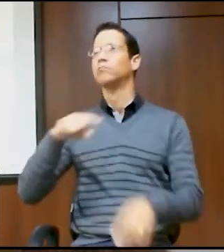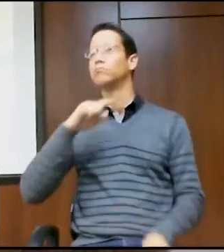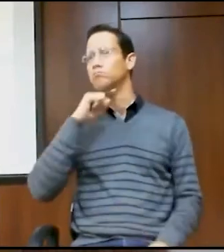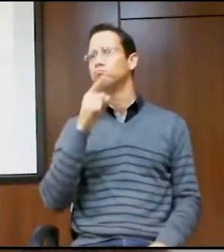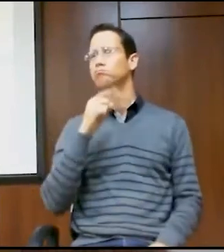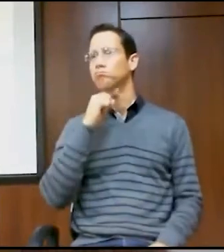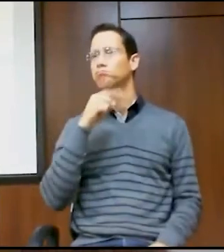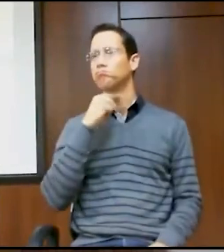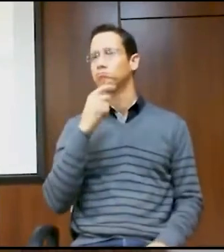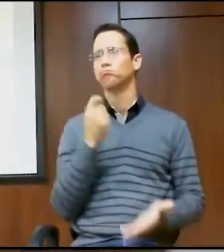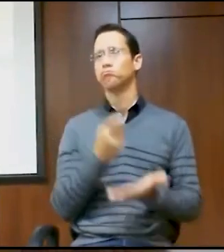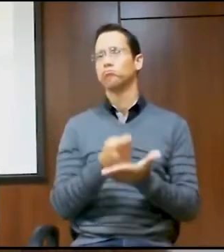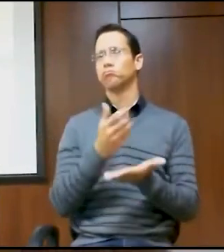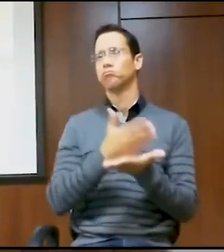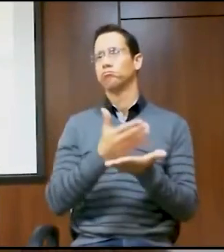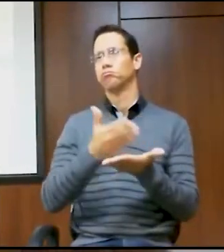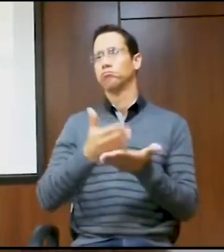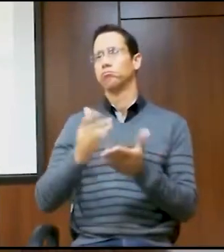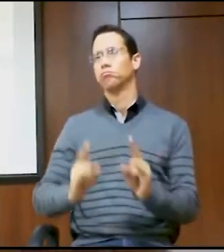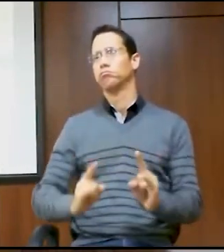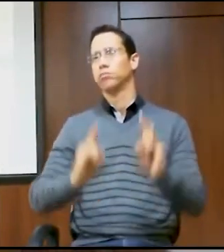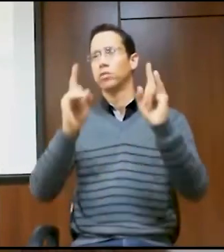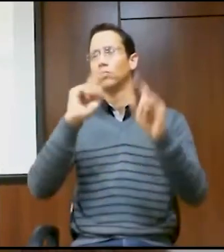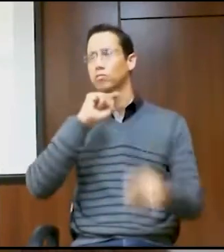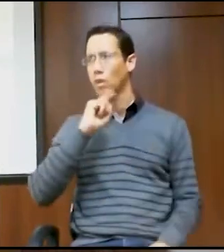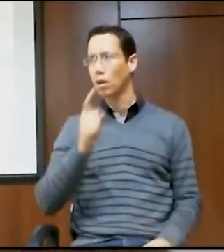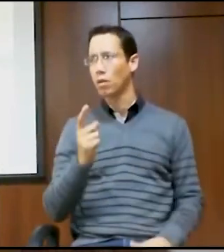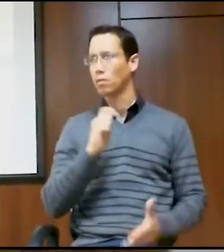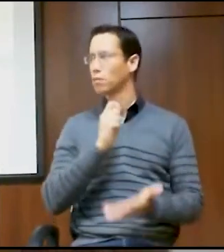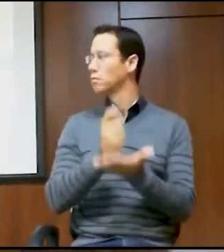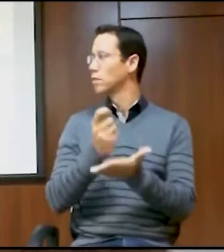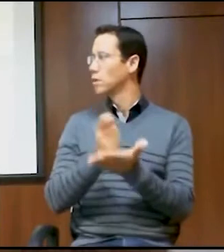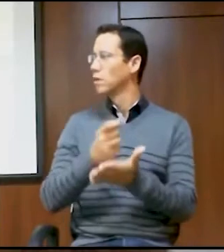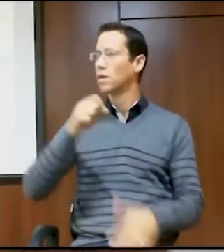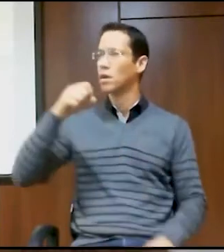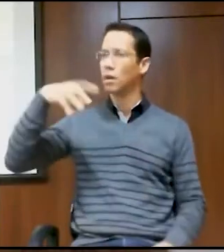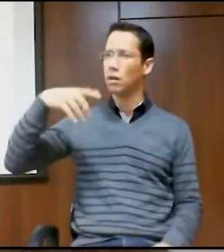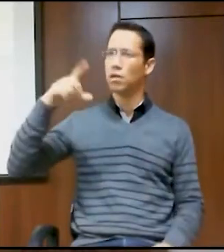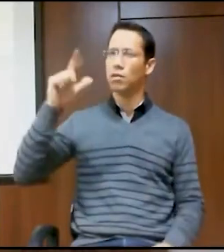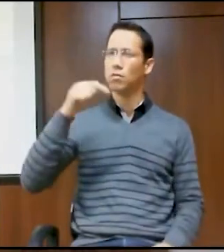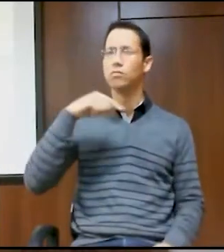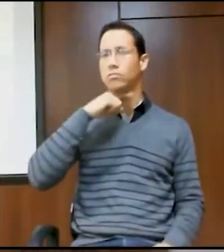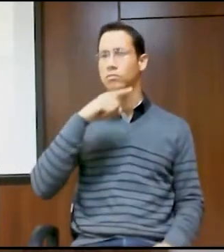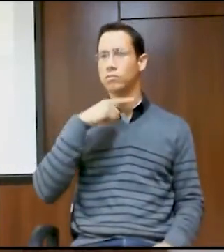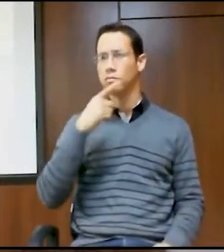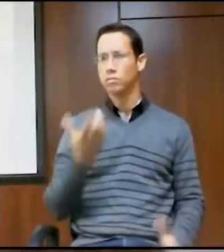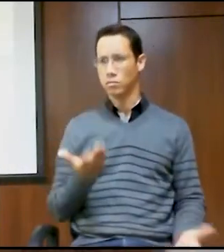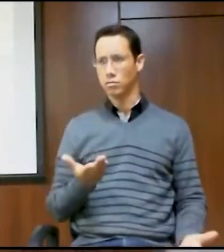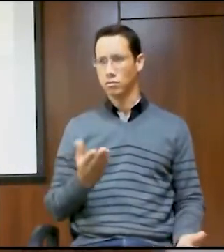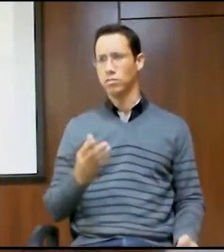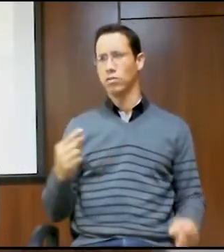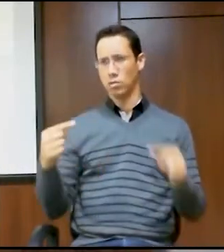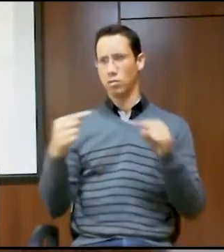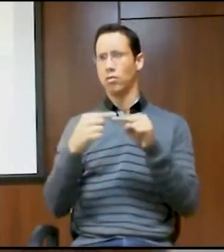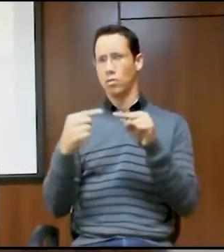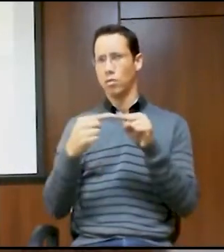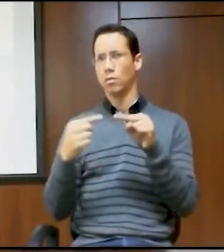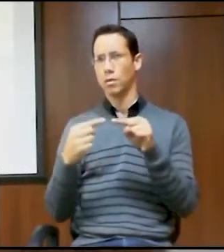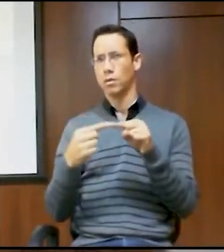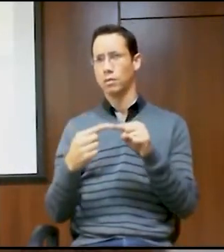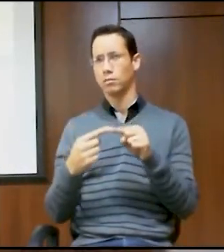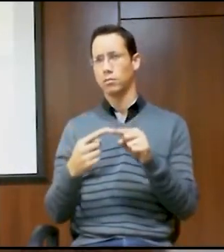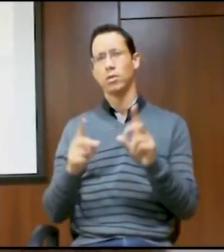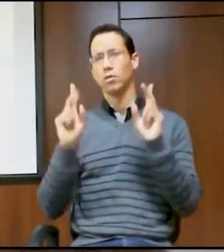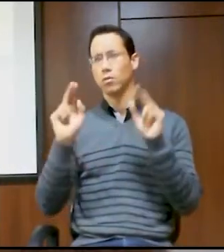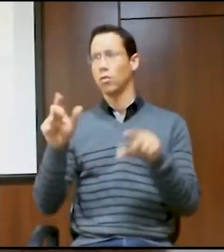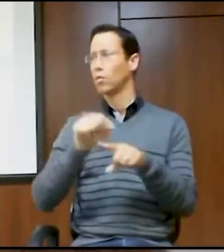condição de custear o condomínio, de pagar as despesas básicas. Será que era a resposta adequada? A mesma coisa locação,